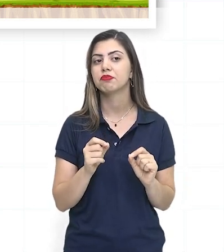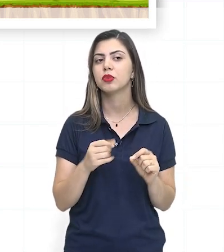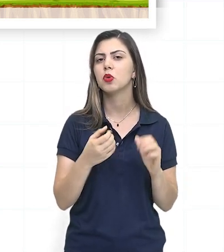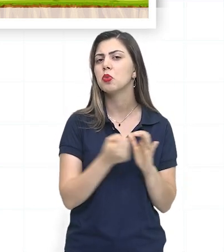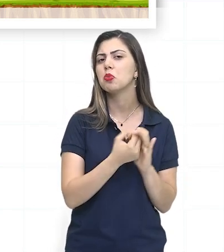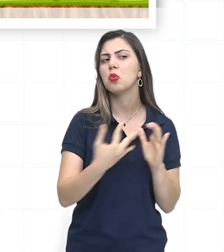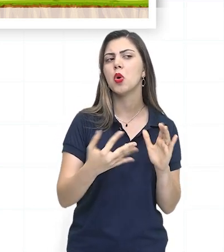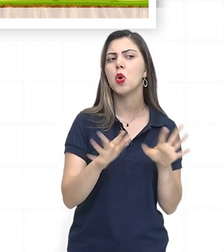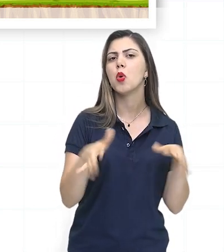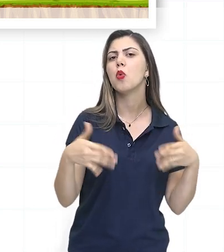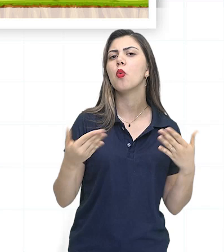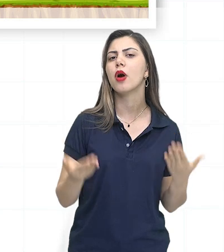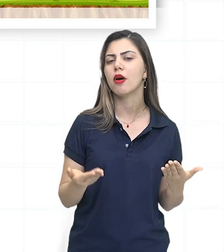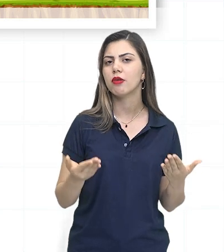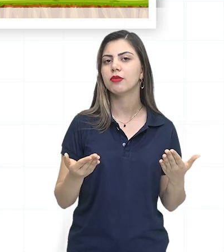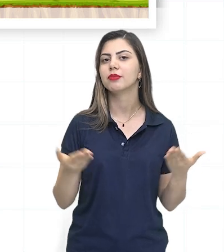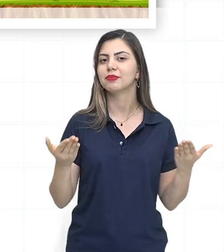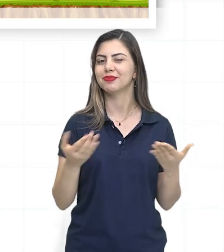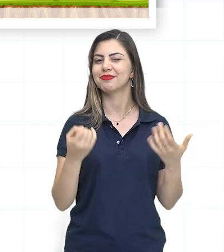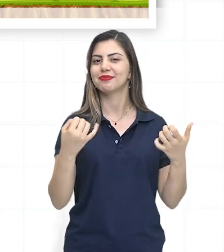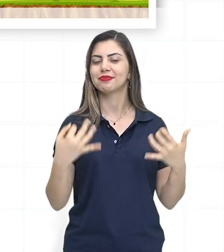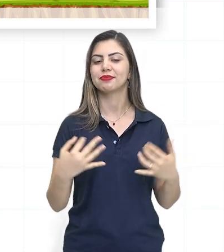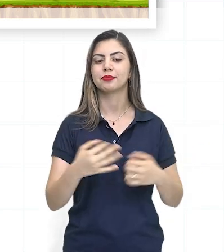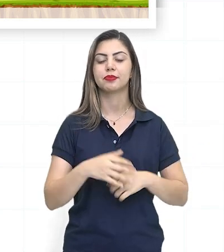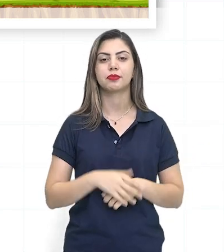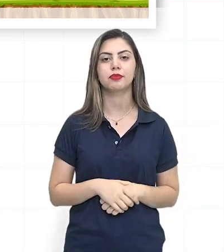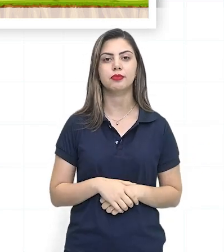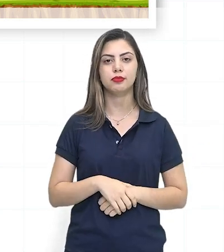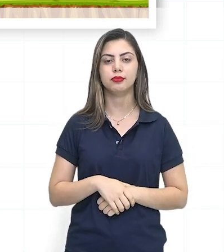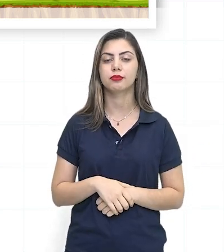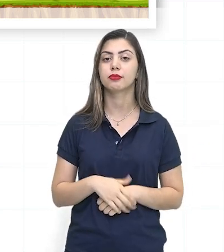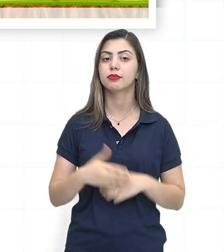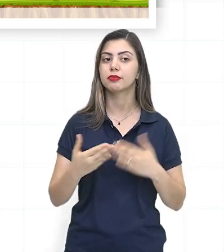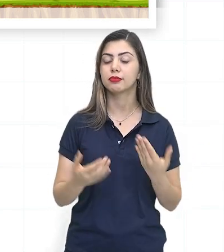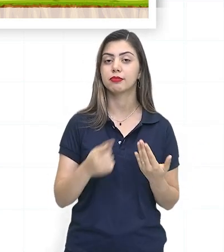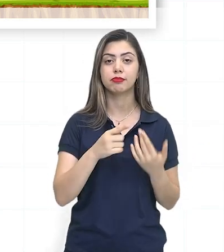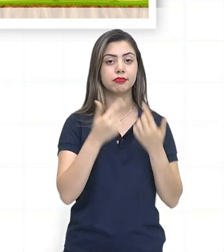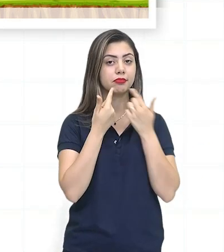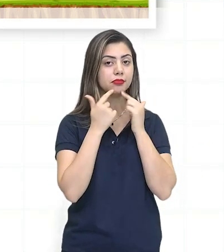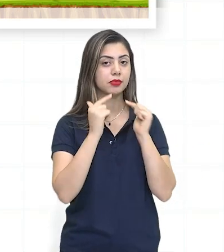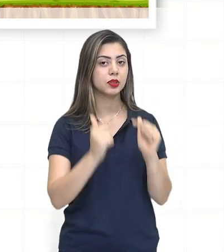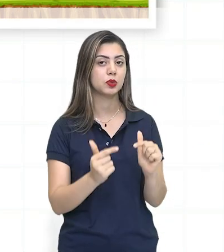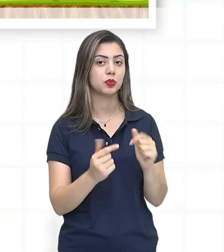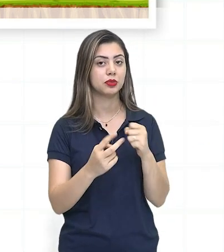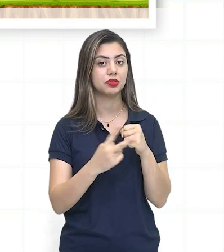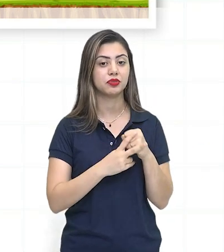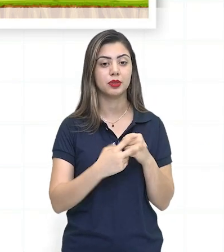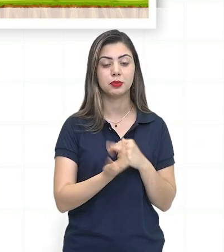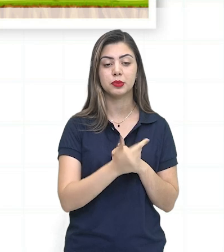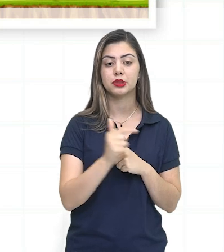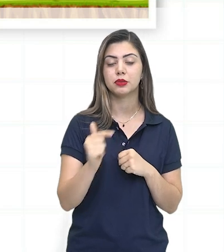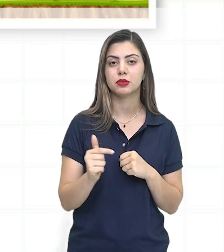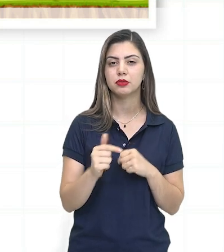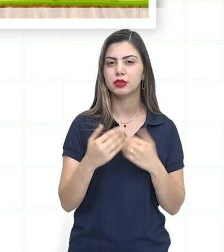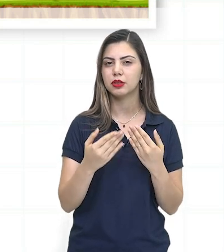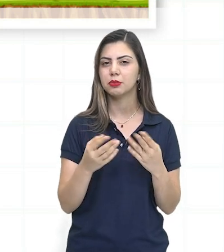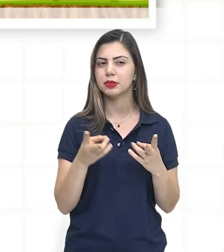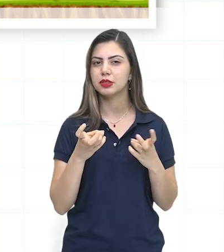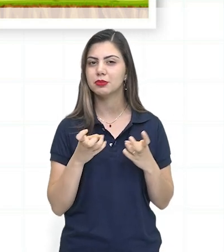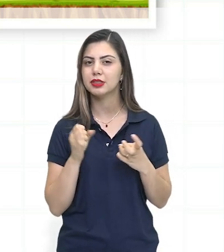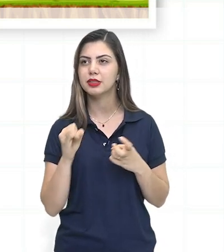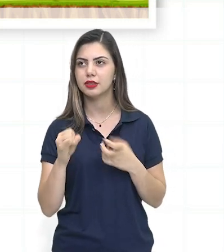as características da linguagem não verbal? A linguagem não verbal, veja, se a verbal